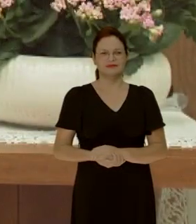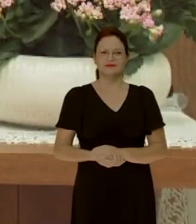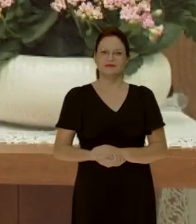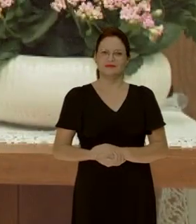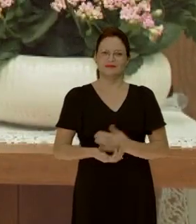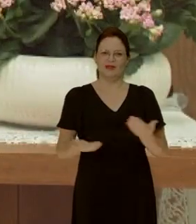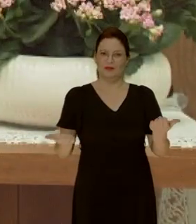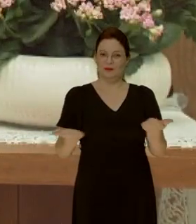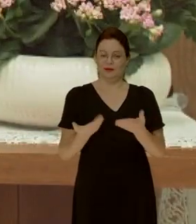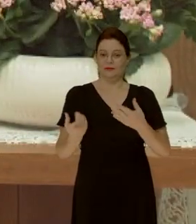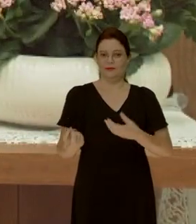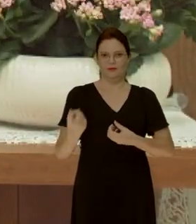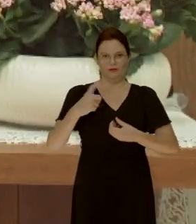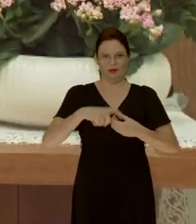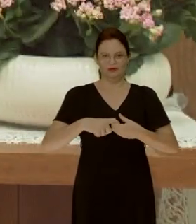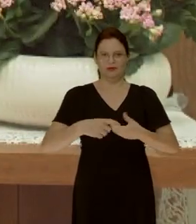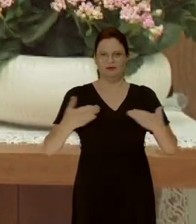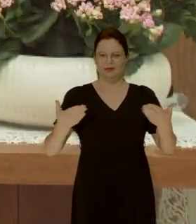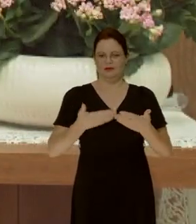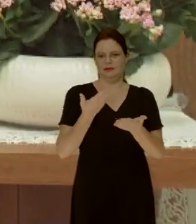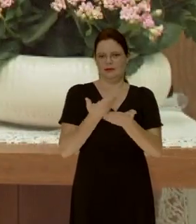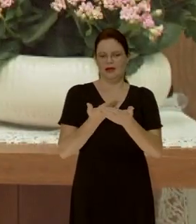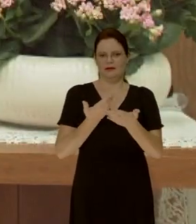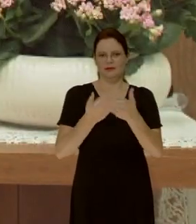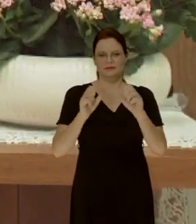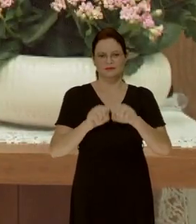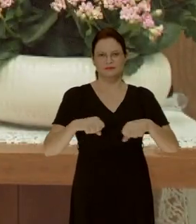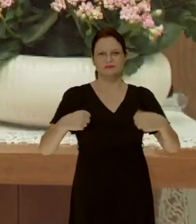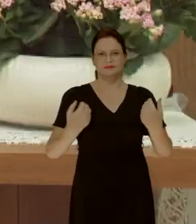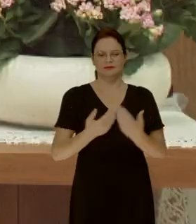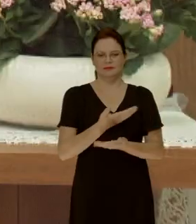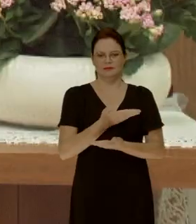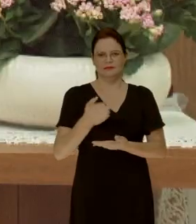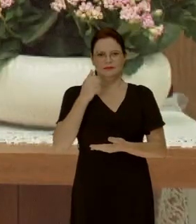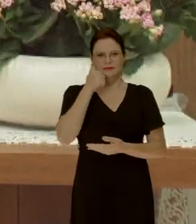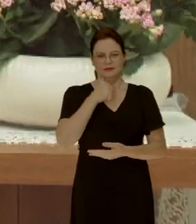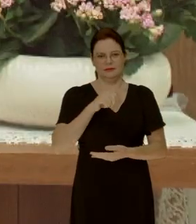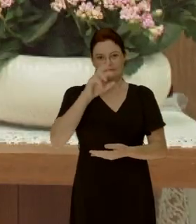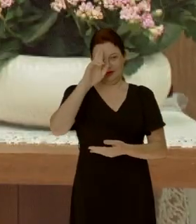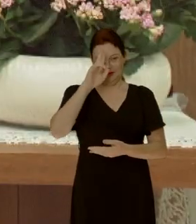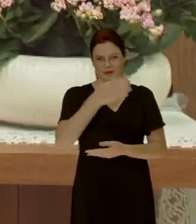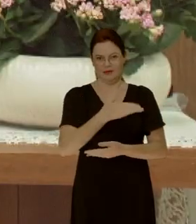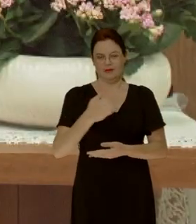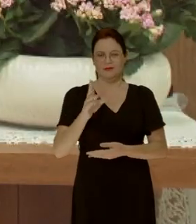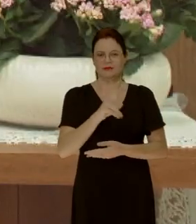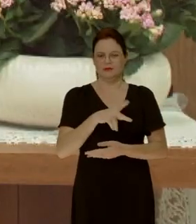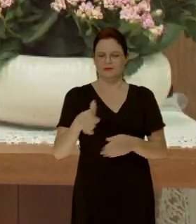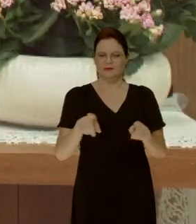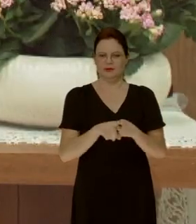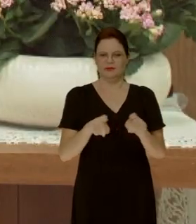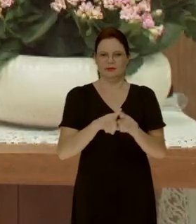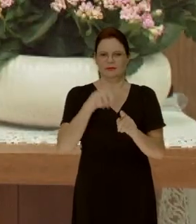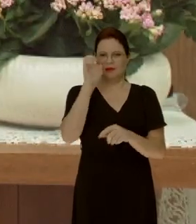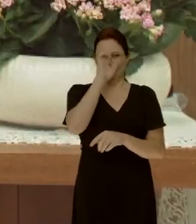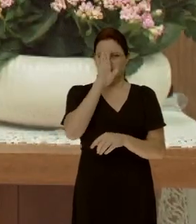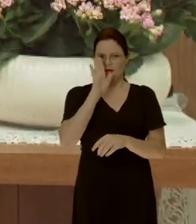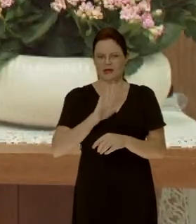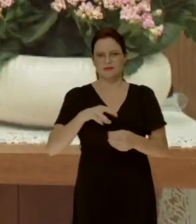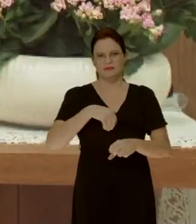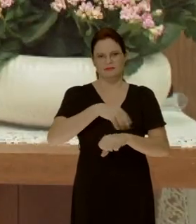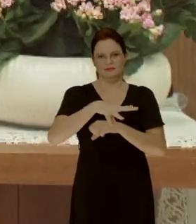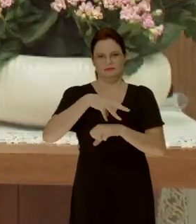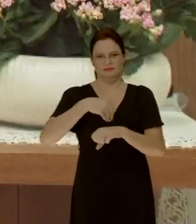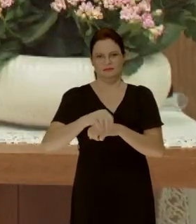Estamos de volta com o seminário para senhoras, que estamos transmitindo para todo o Brasil e para o exterior,